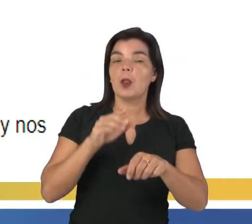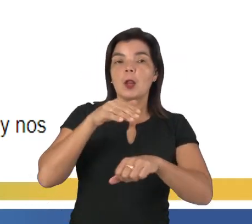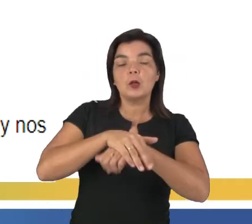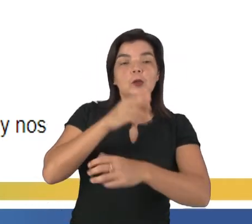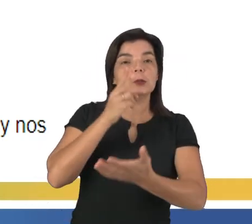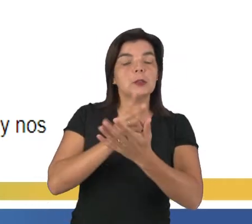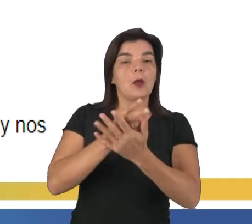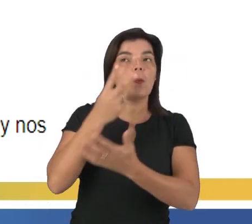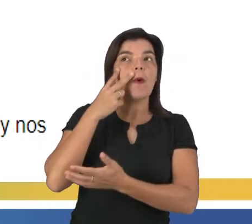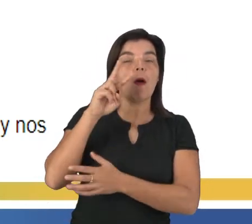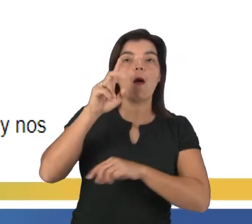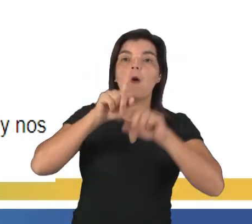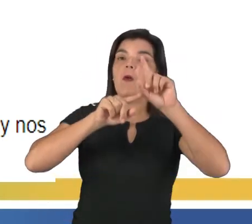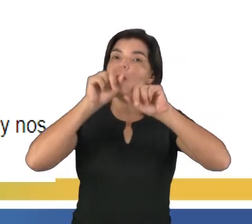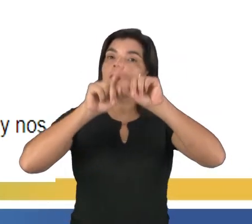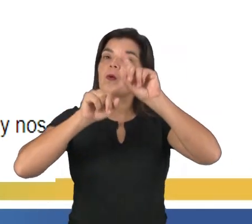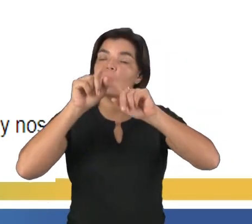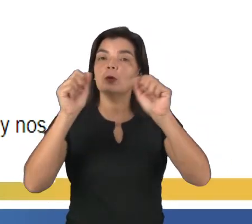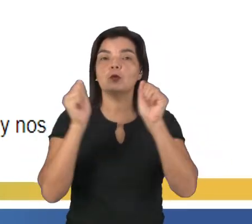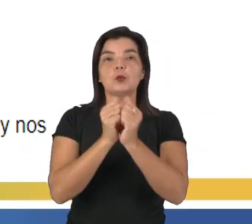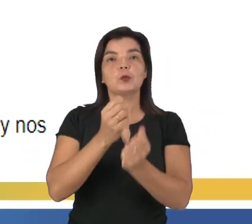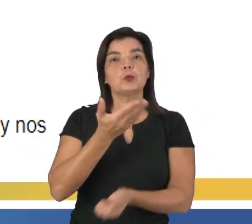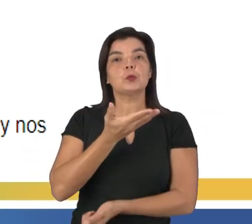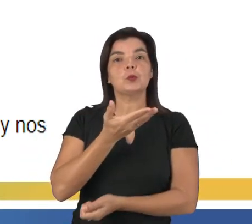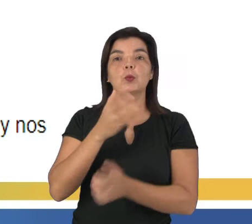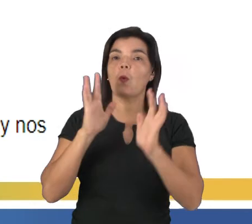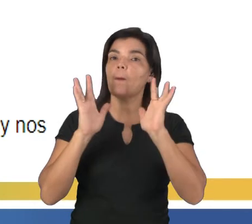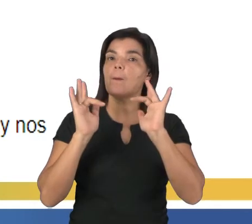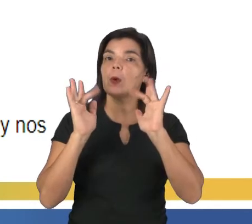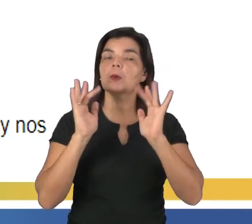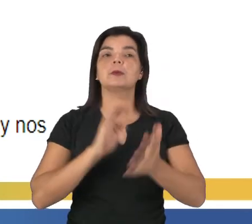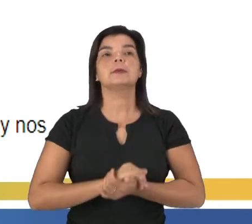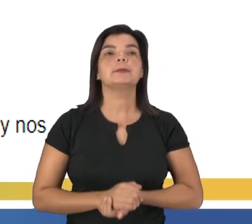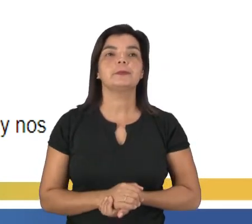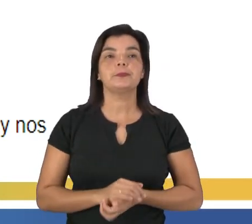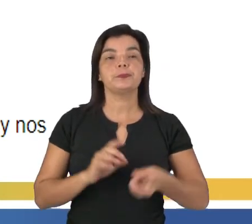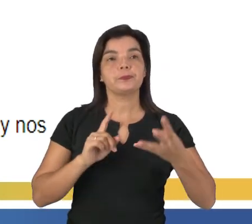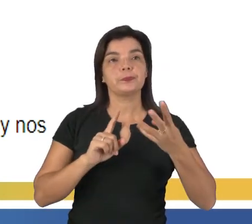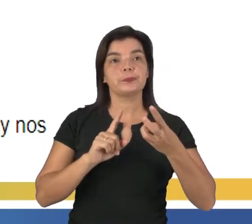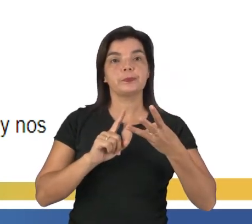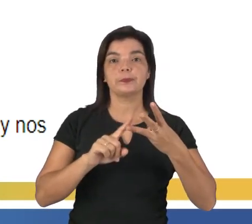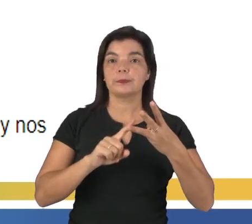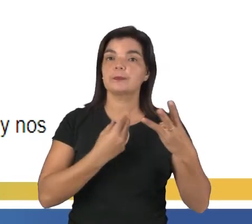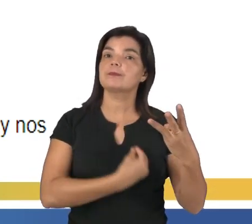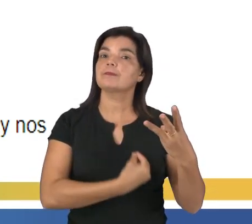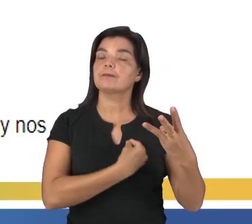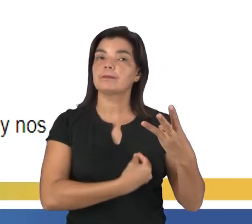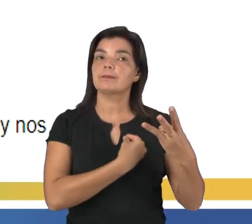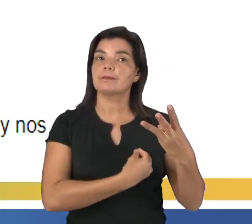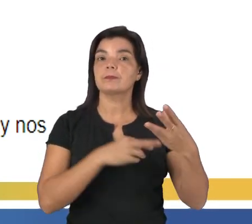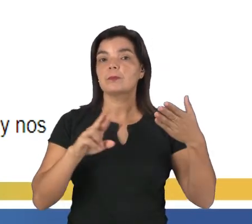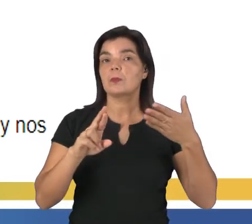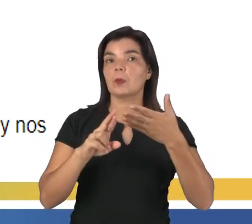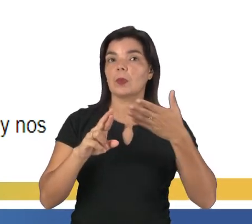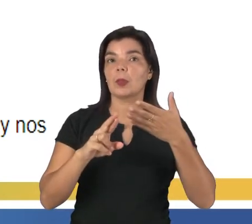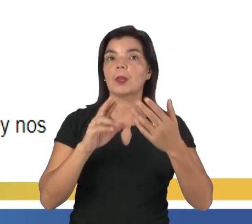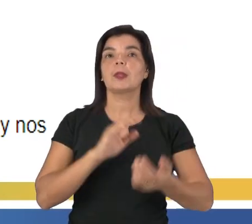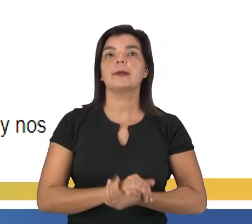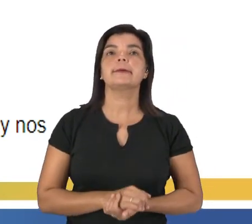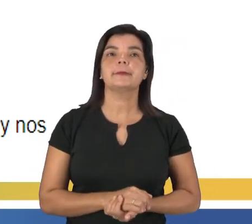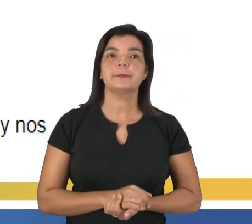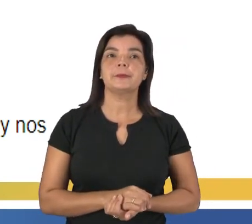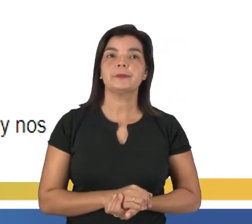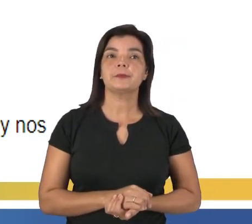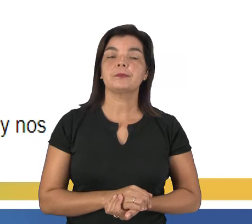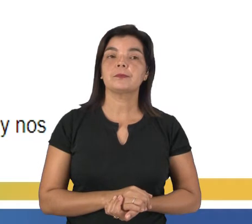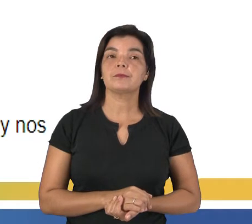noite eu sempre olho as estrelas com meu namorado. Né? 4, o verbo ser, né, referindo a ele,